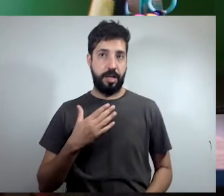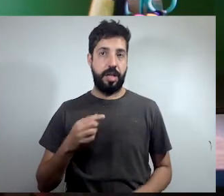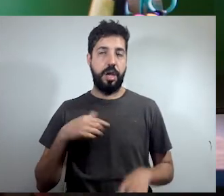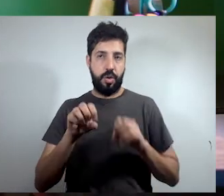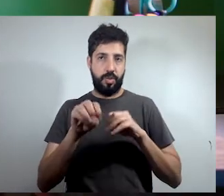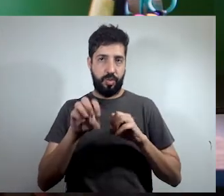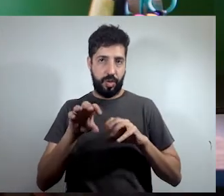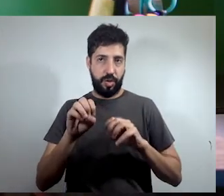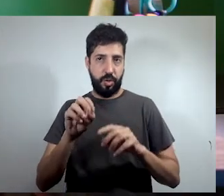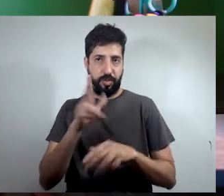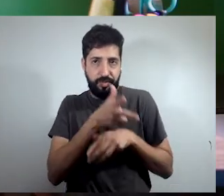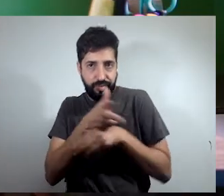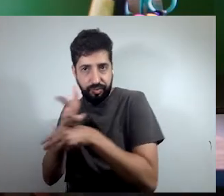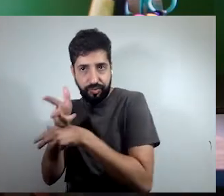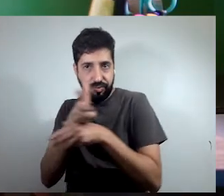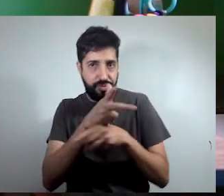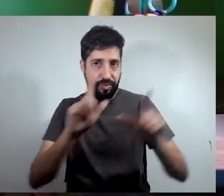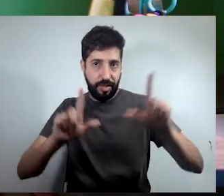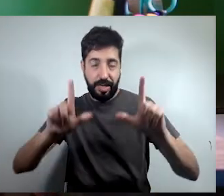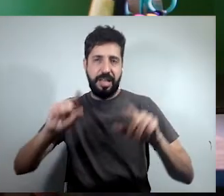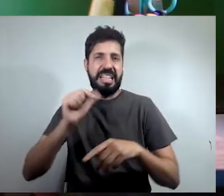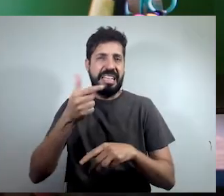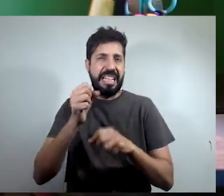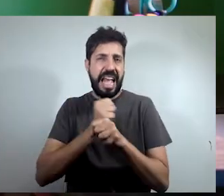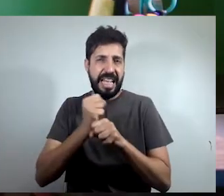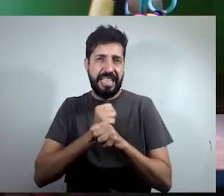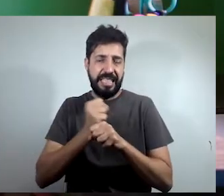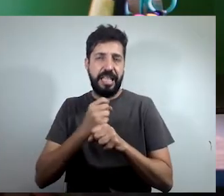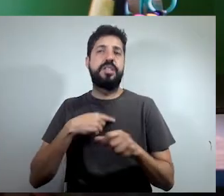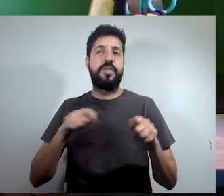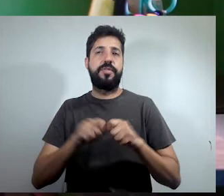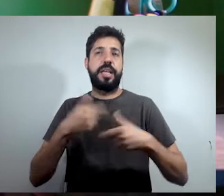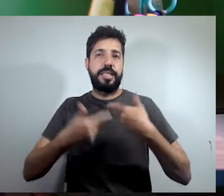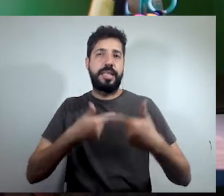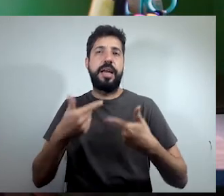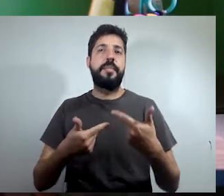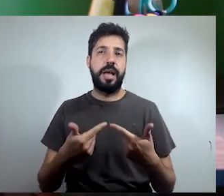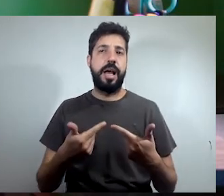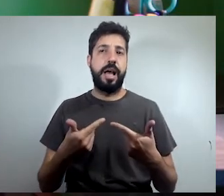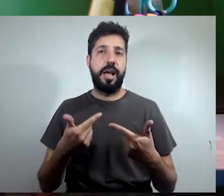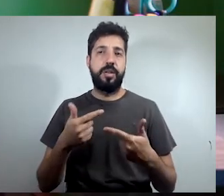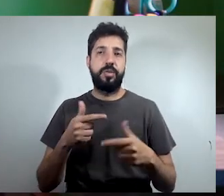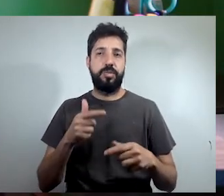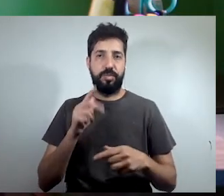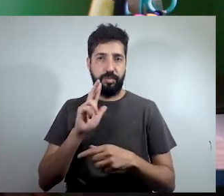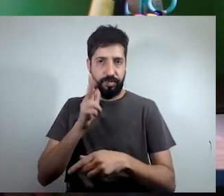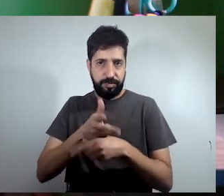educador audiovisual e há mais de 10 anos eu desenvolvo um trabalho com